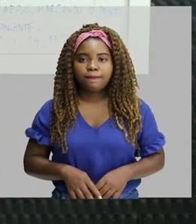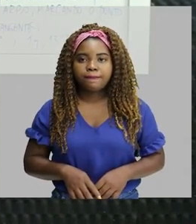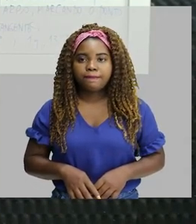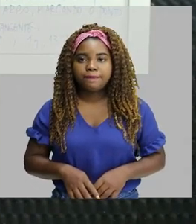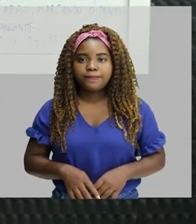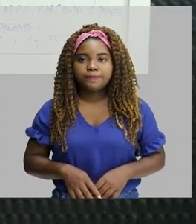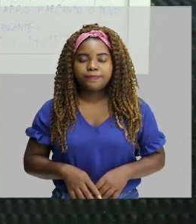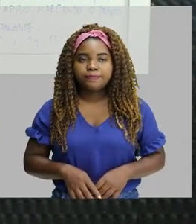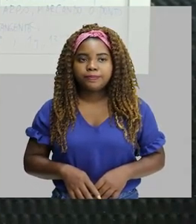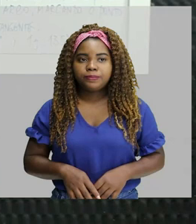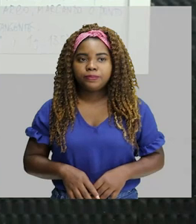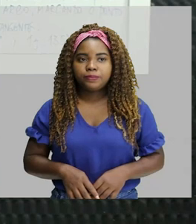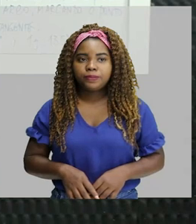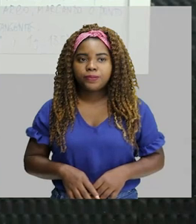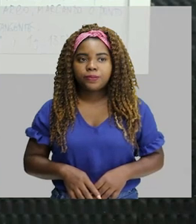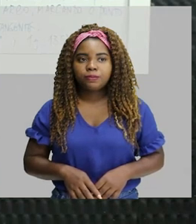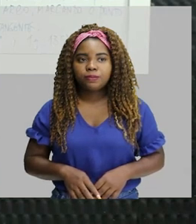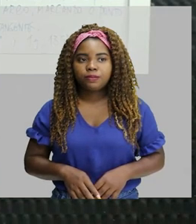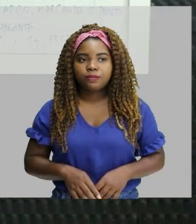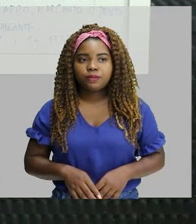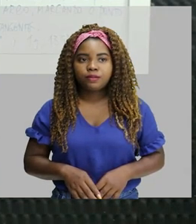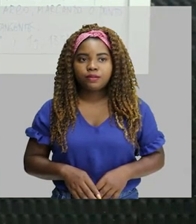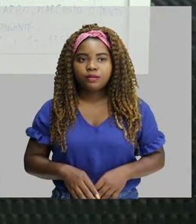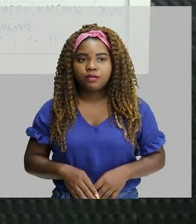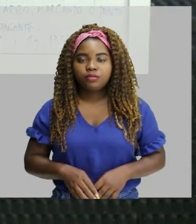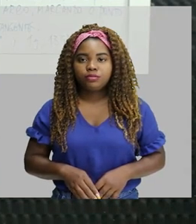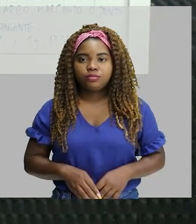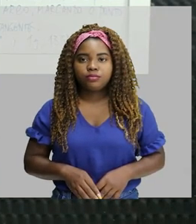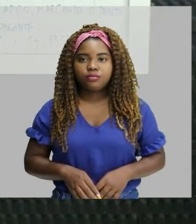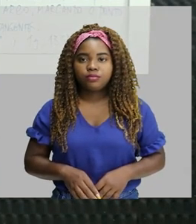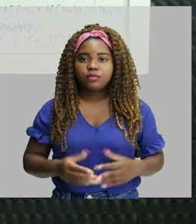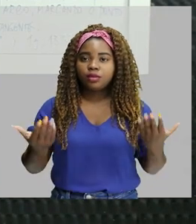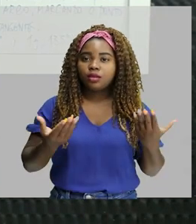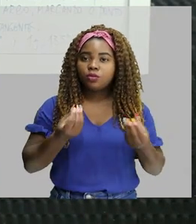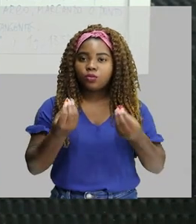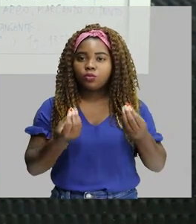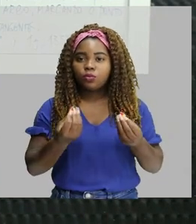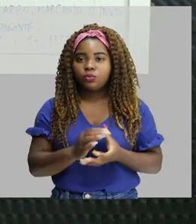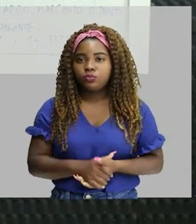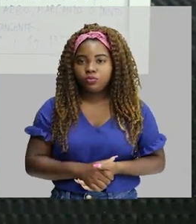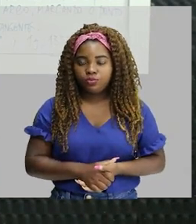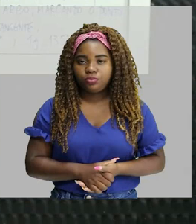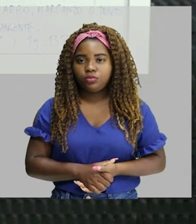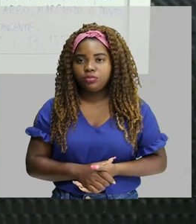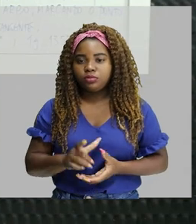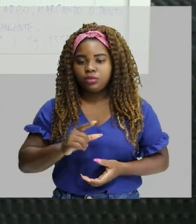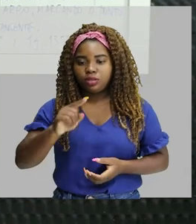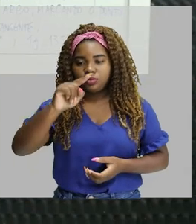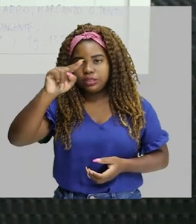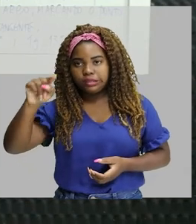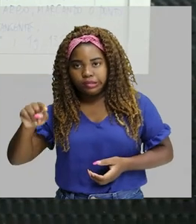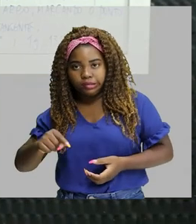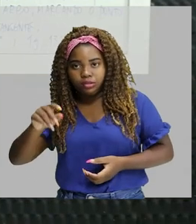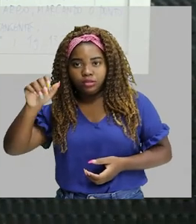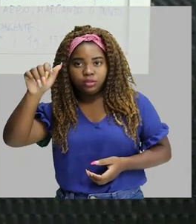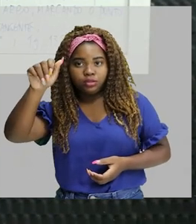cossenos eixo dos cossenos certo e agora para encontrar Eu tenho esse arco ap eu